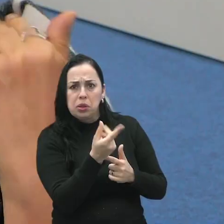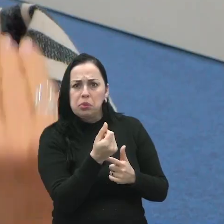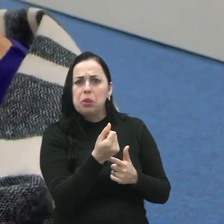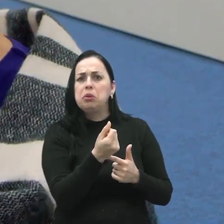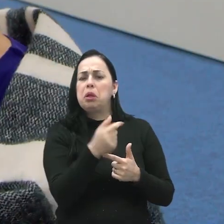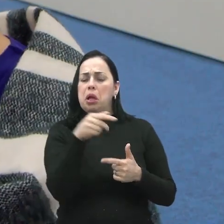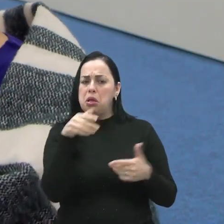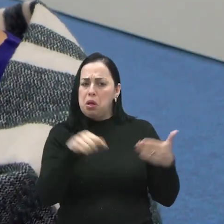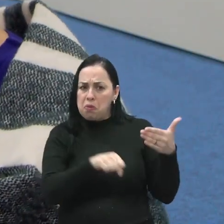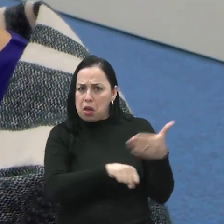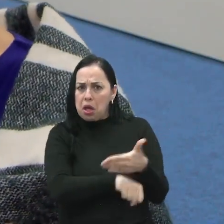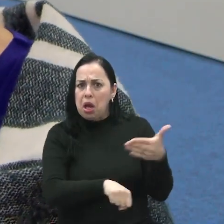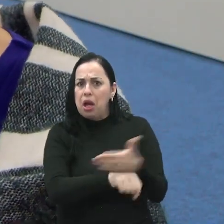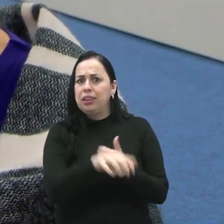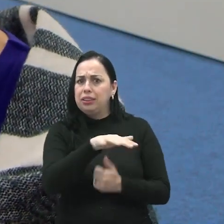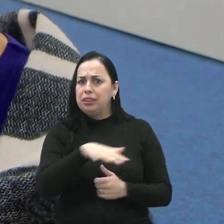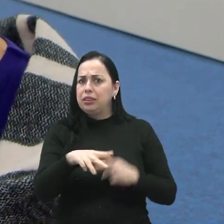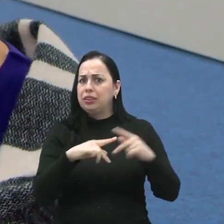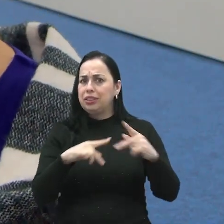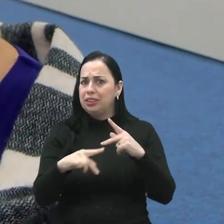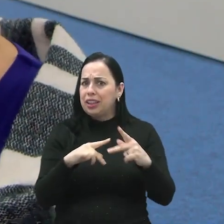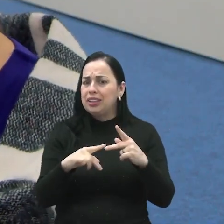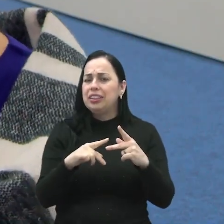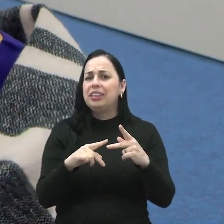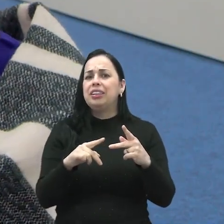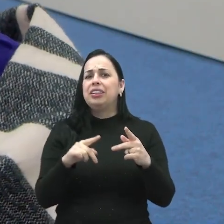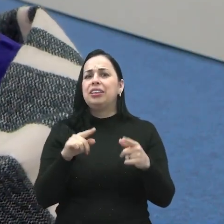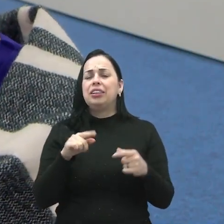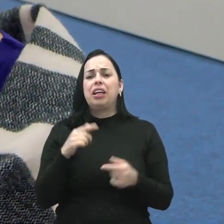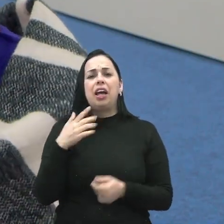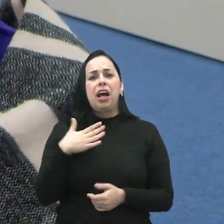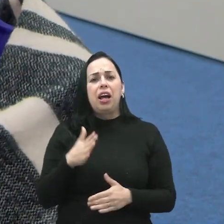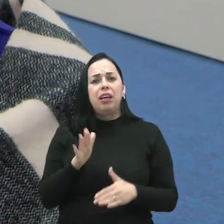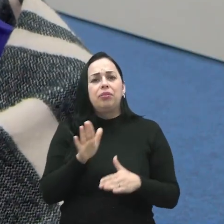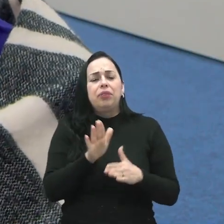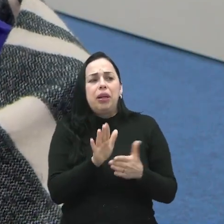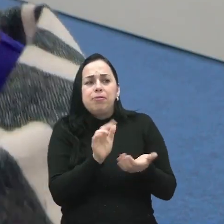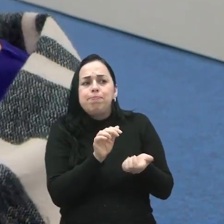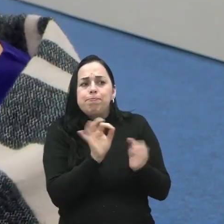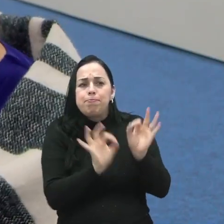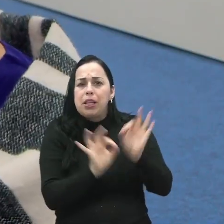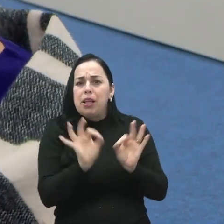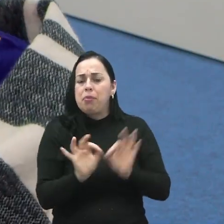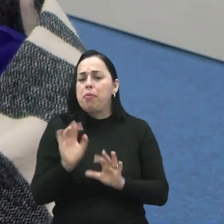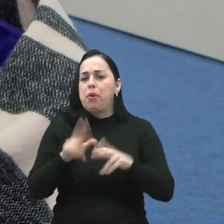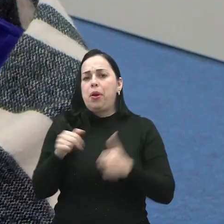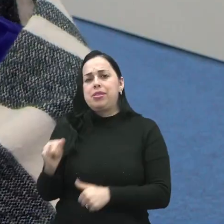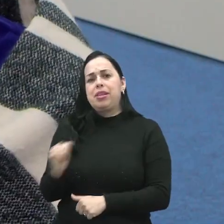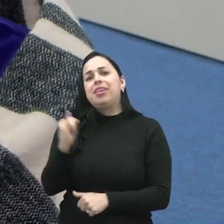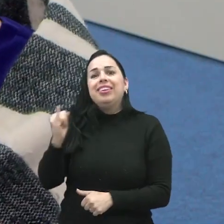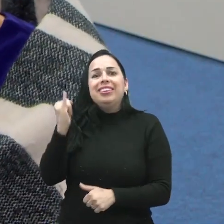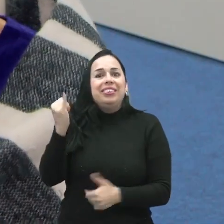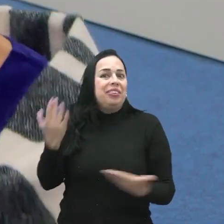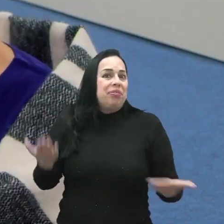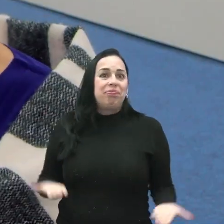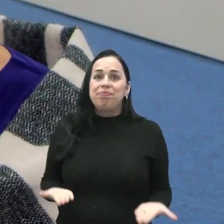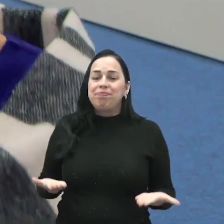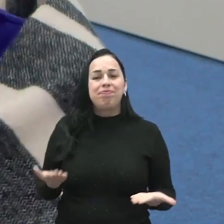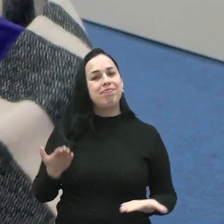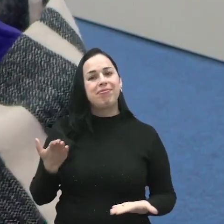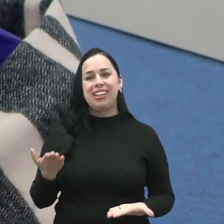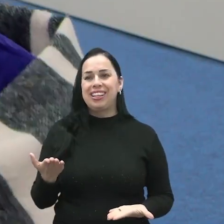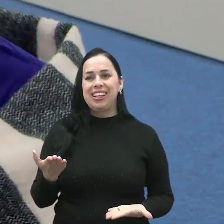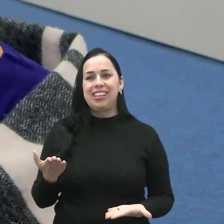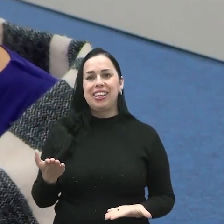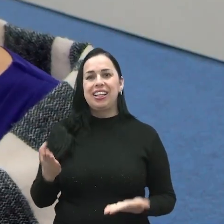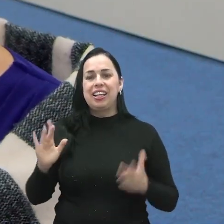em São José e que tem esse processo de construção. Então é fundamental, né, ter alguém que está